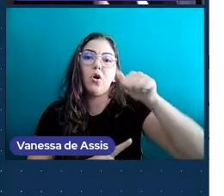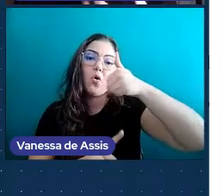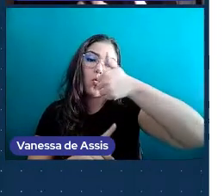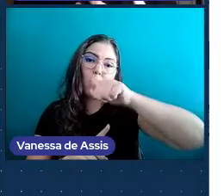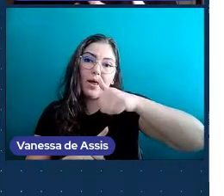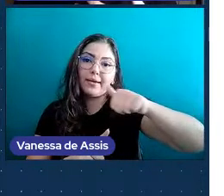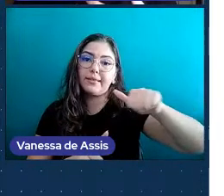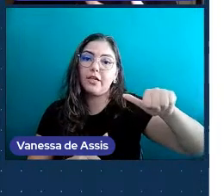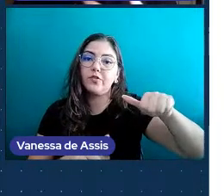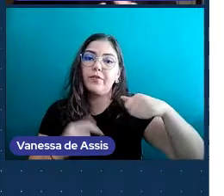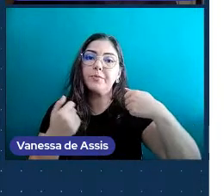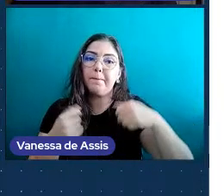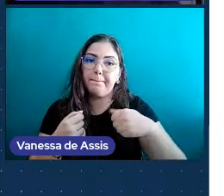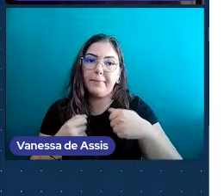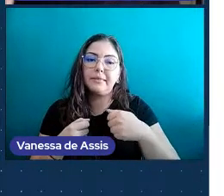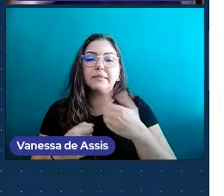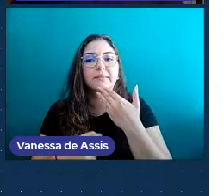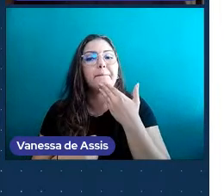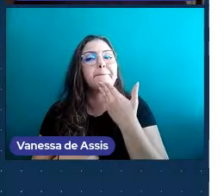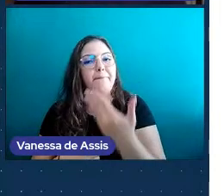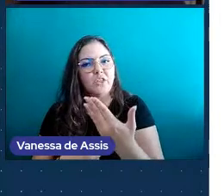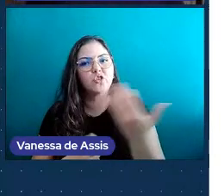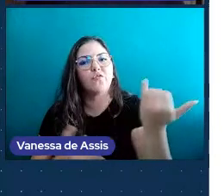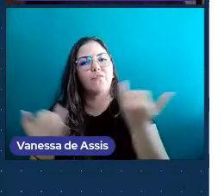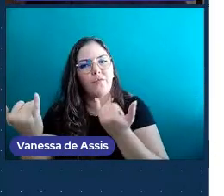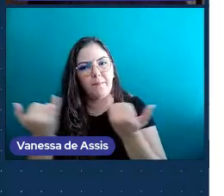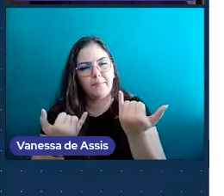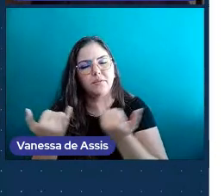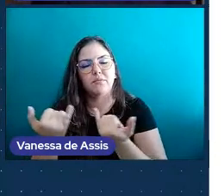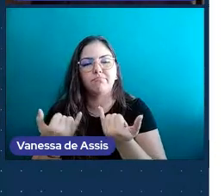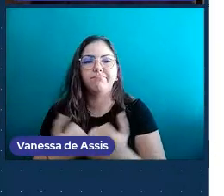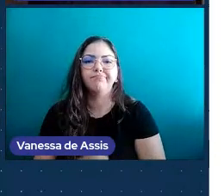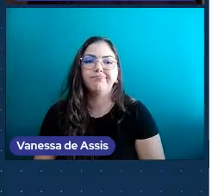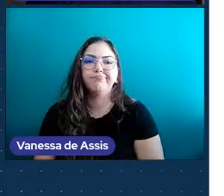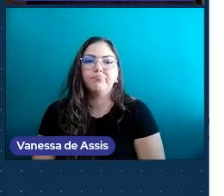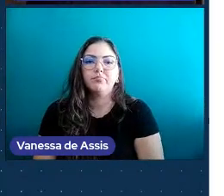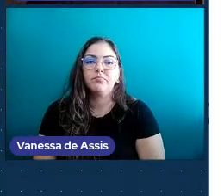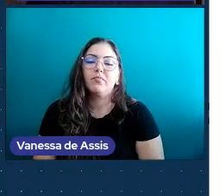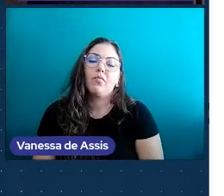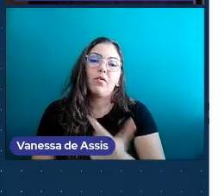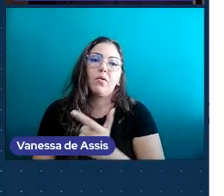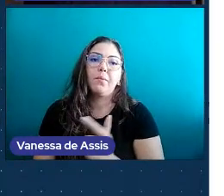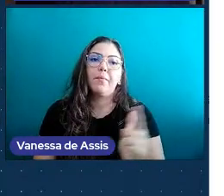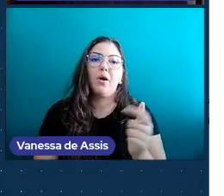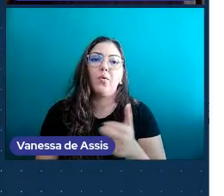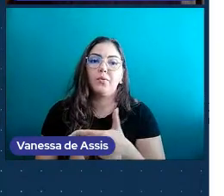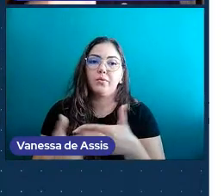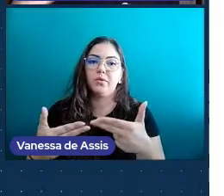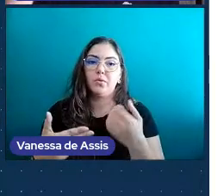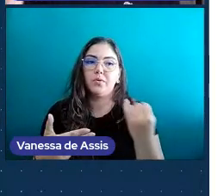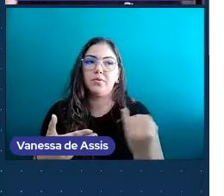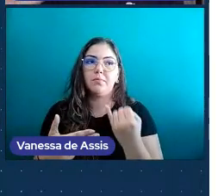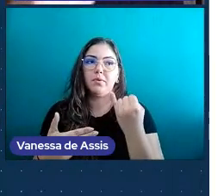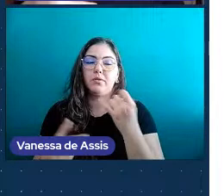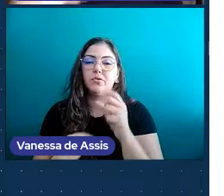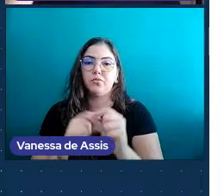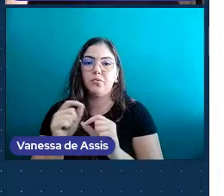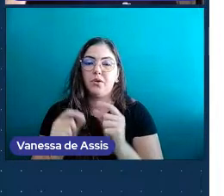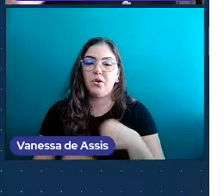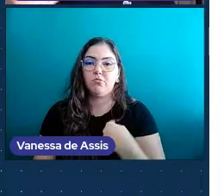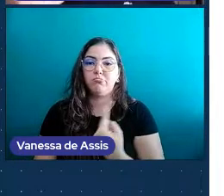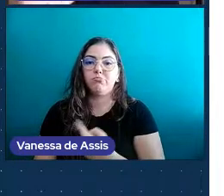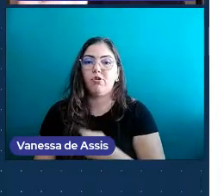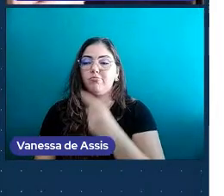argumentar quando isso for solicitado. E outra coisa importante, que nos nossos resultados, quando a gente vai